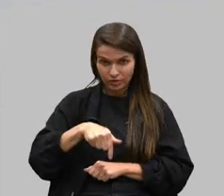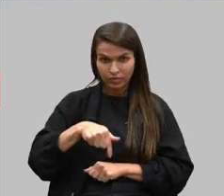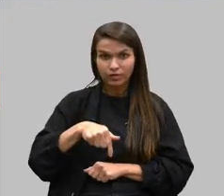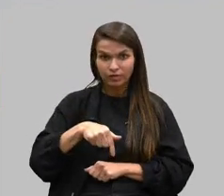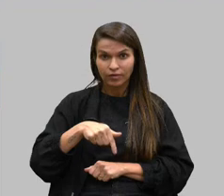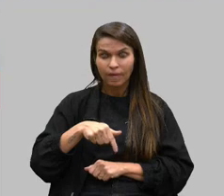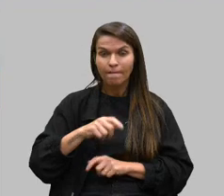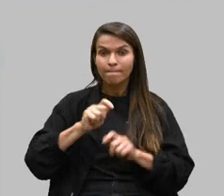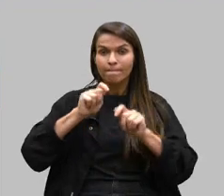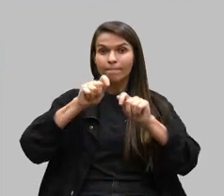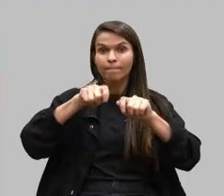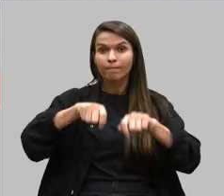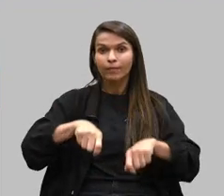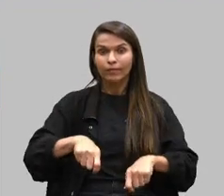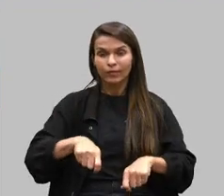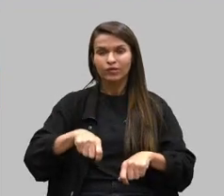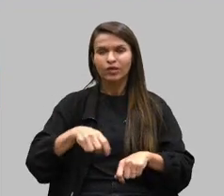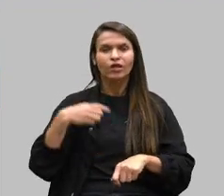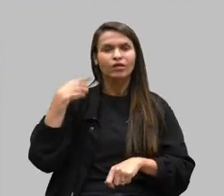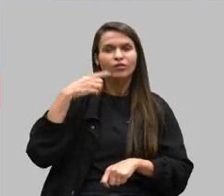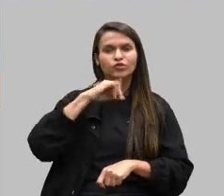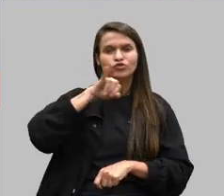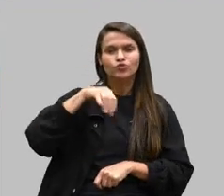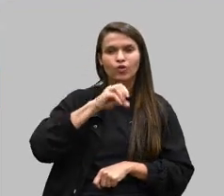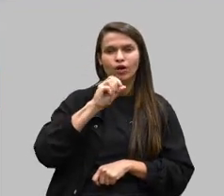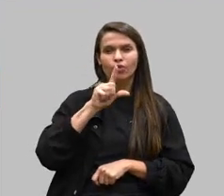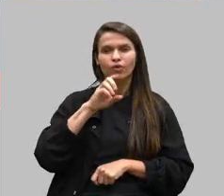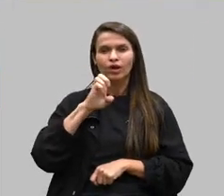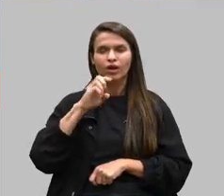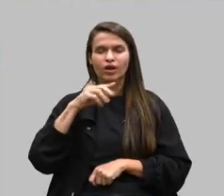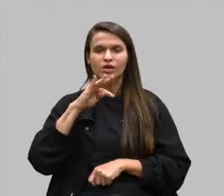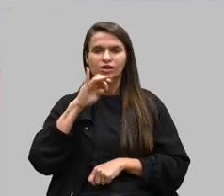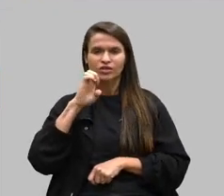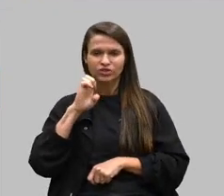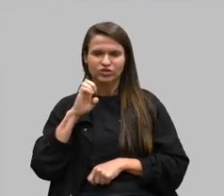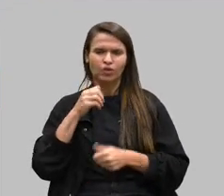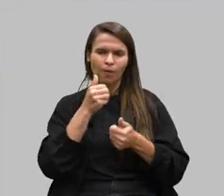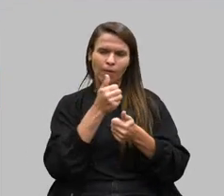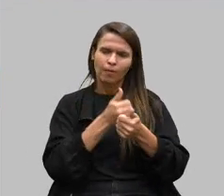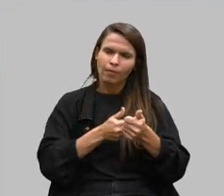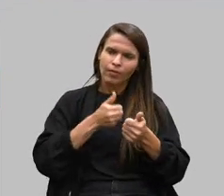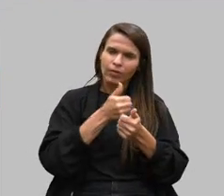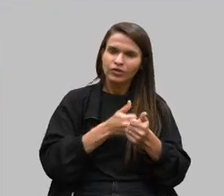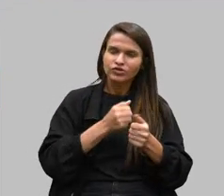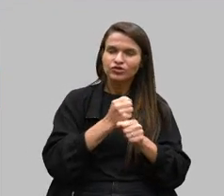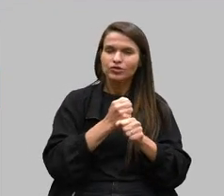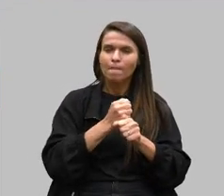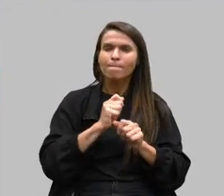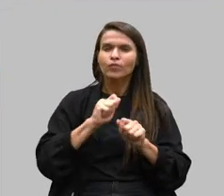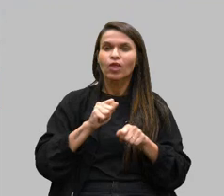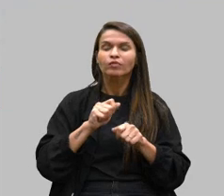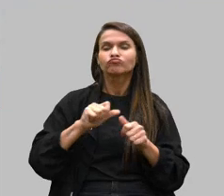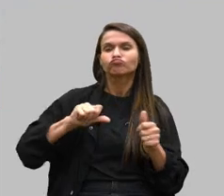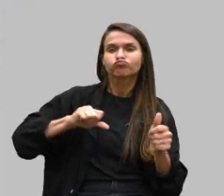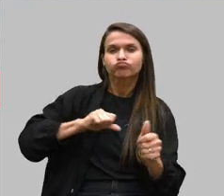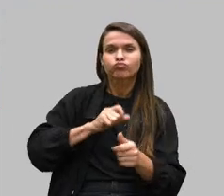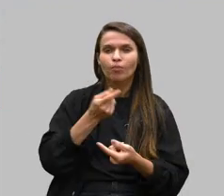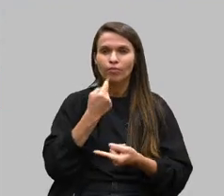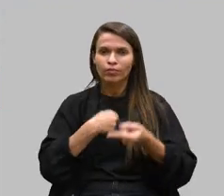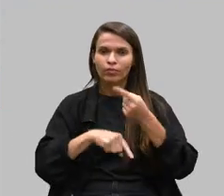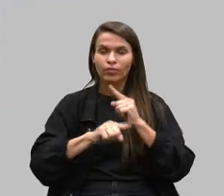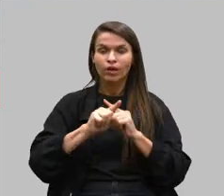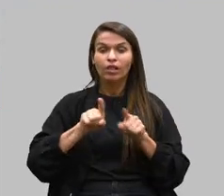puderam junto com o nosso Deputado João leed com essa briga de anos poder reverter e transformar e além dos